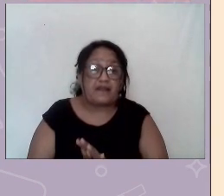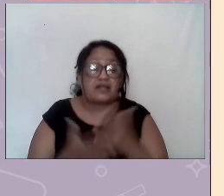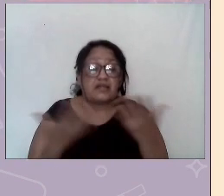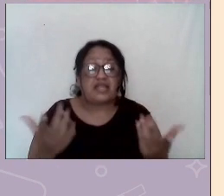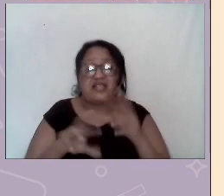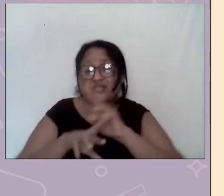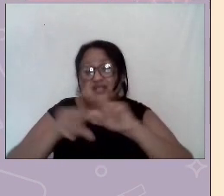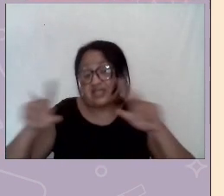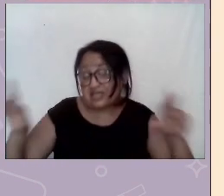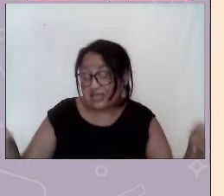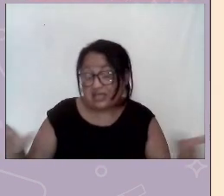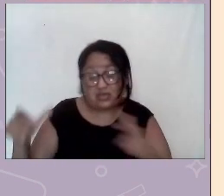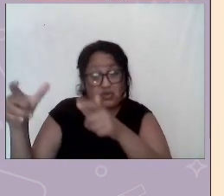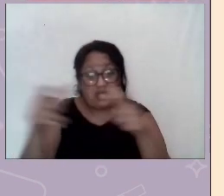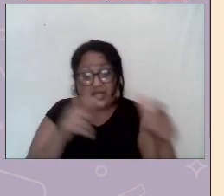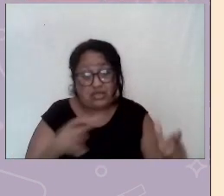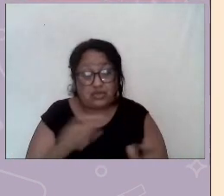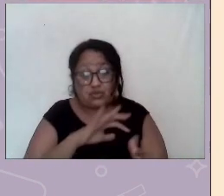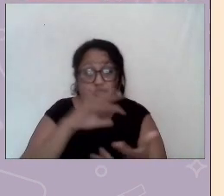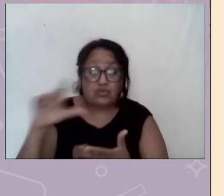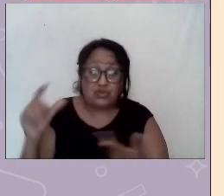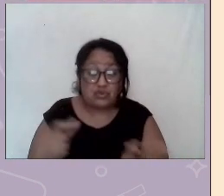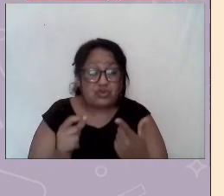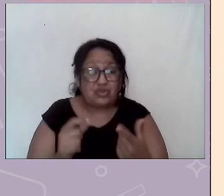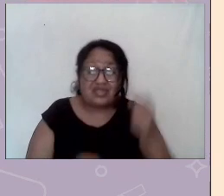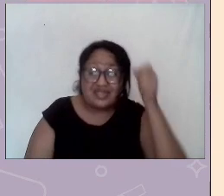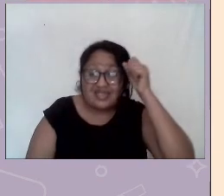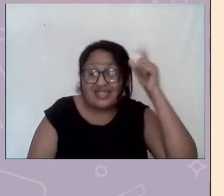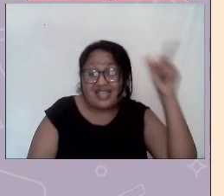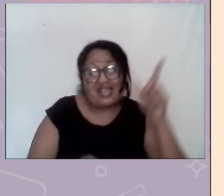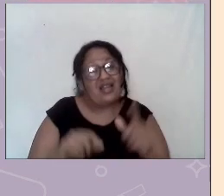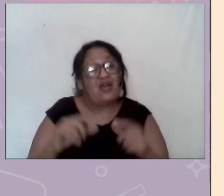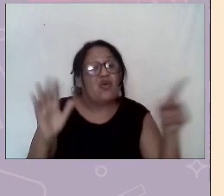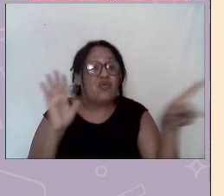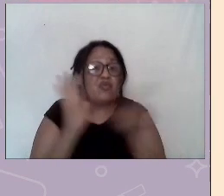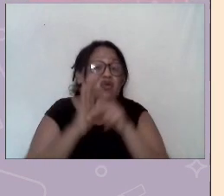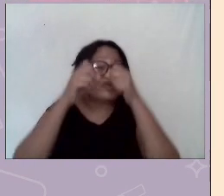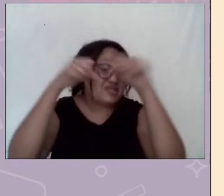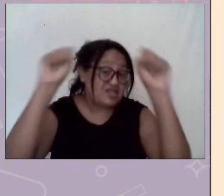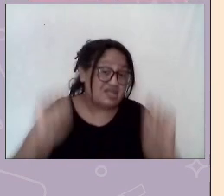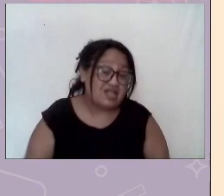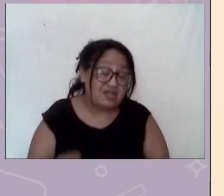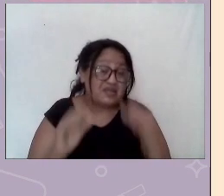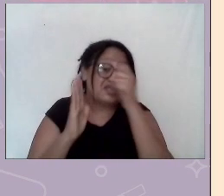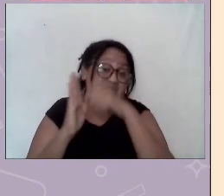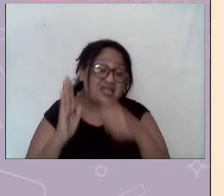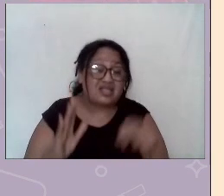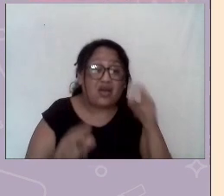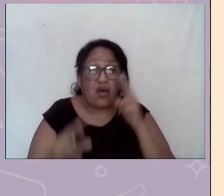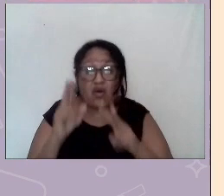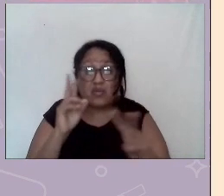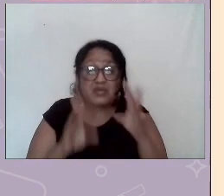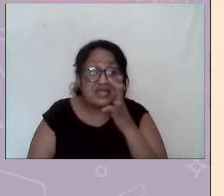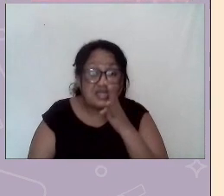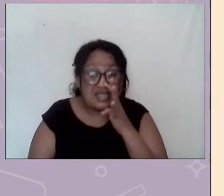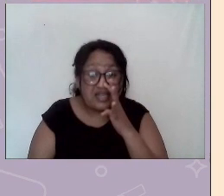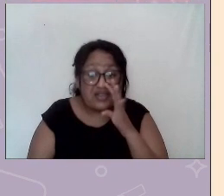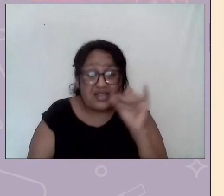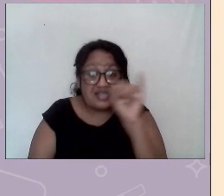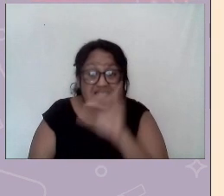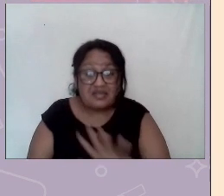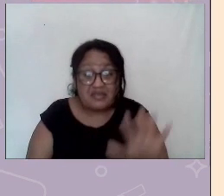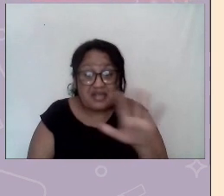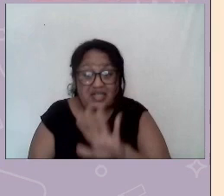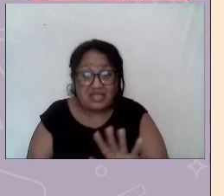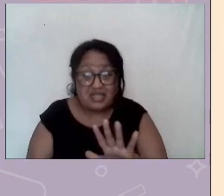diversas sociedades inventaram o próprio sistema de escrita então observe as imagens abaixo na imagem um